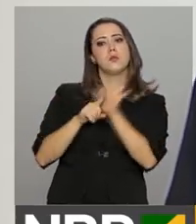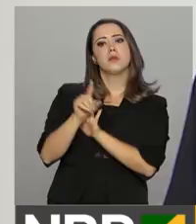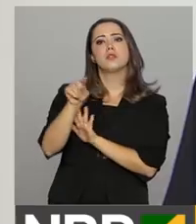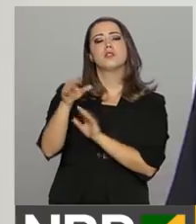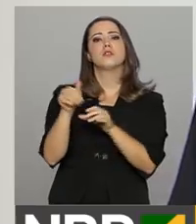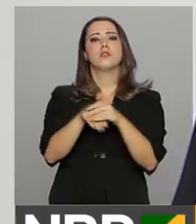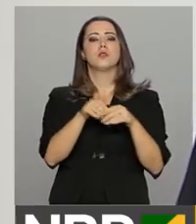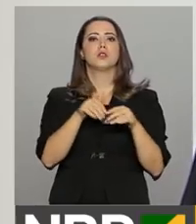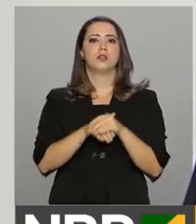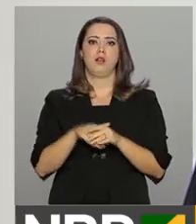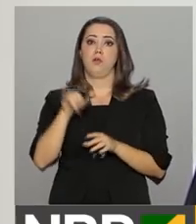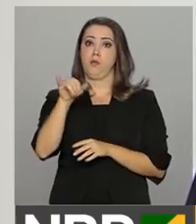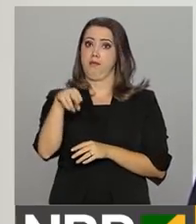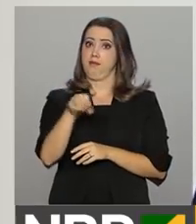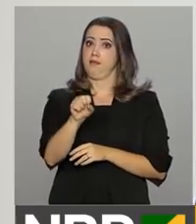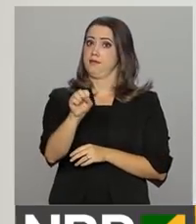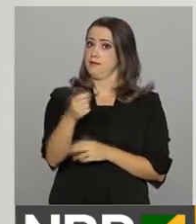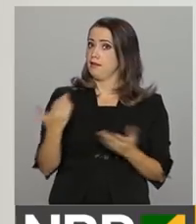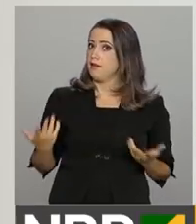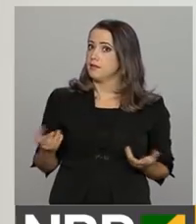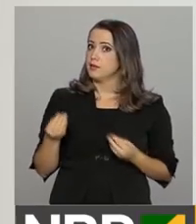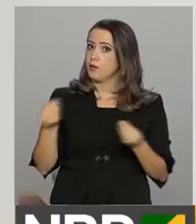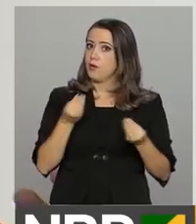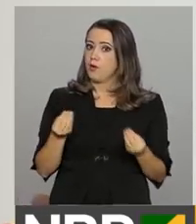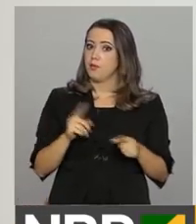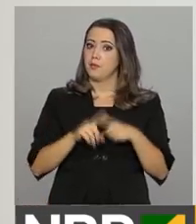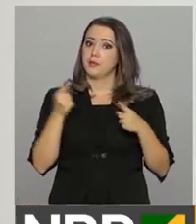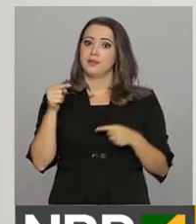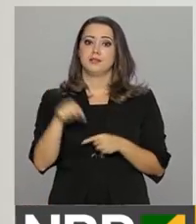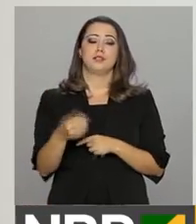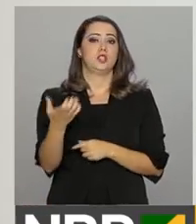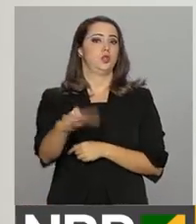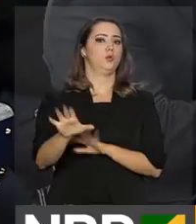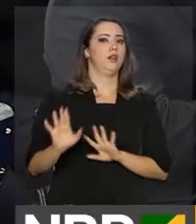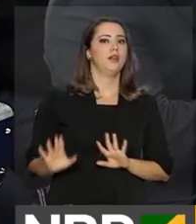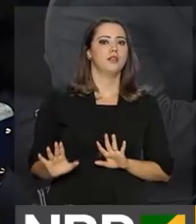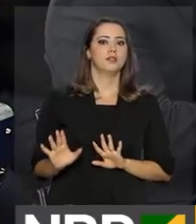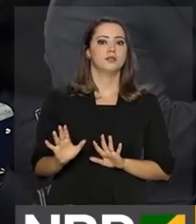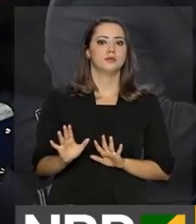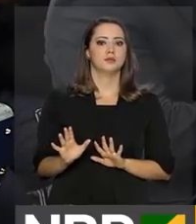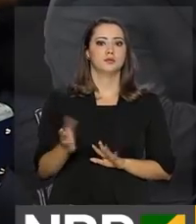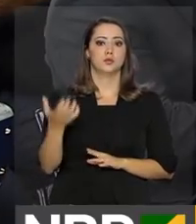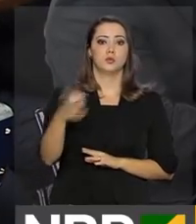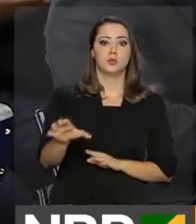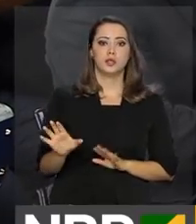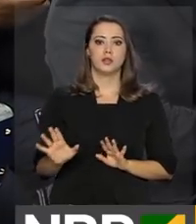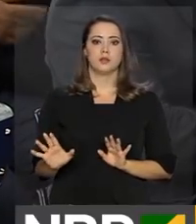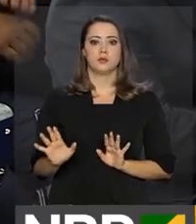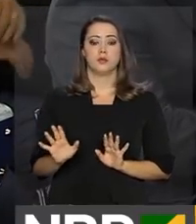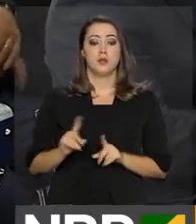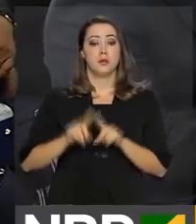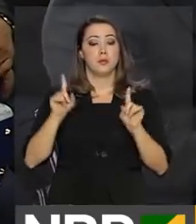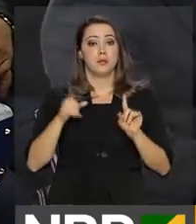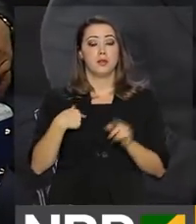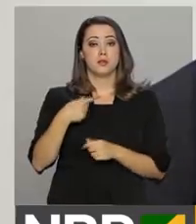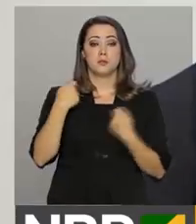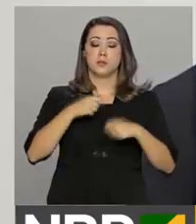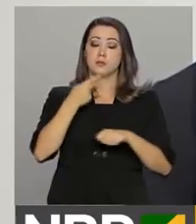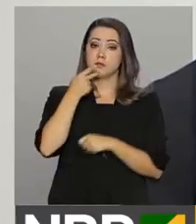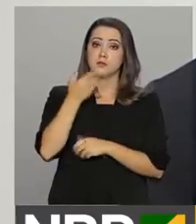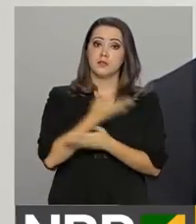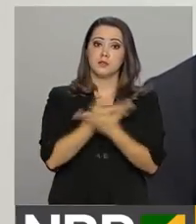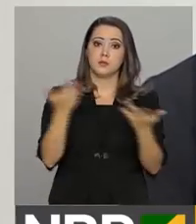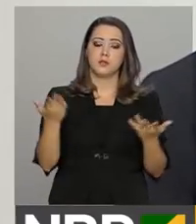que vão votar previdência né mas aqui eu não quero não quero fazer isso não quero fazer isso mas quero ressaltar